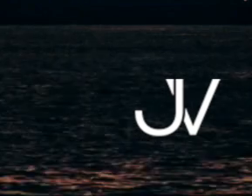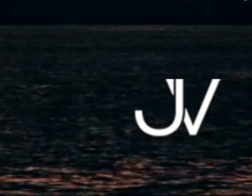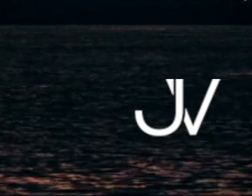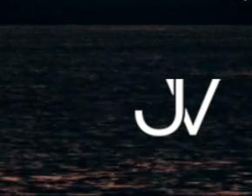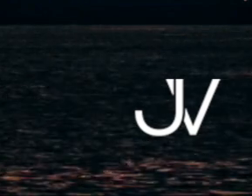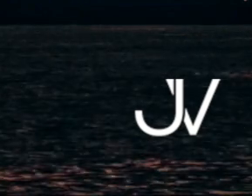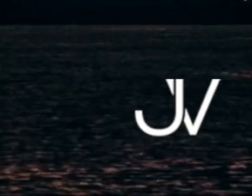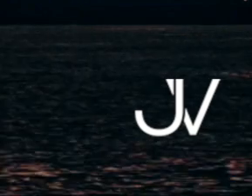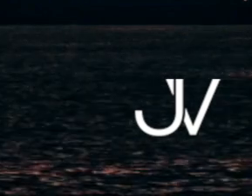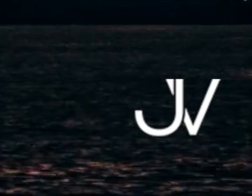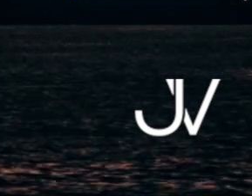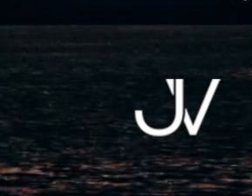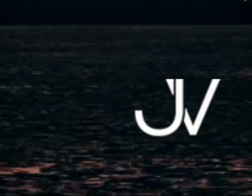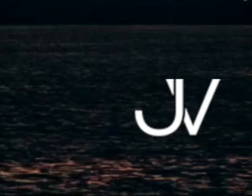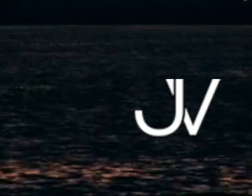é